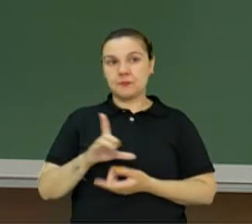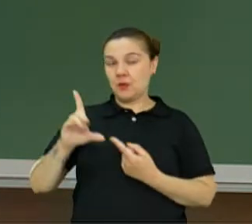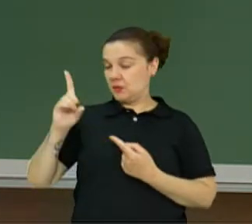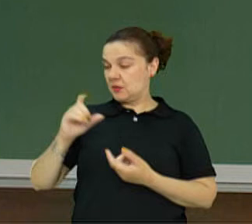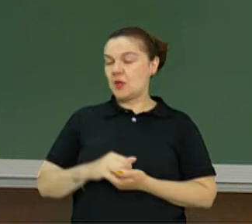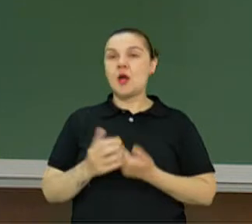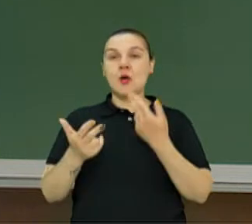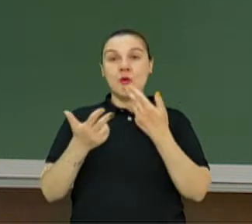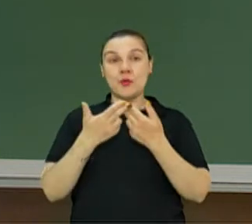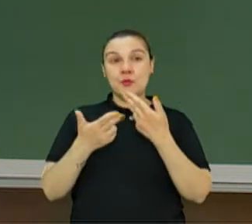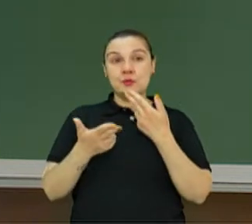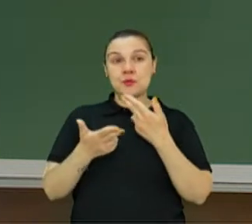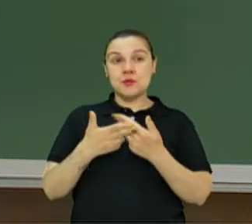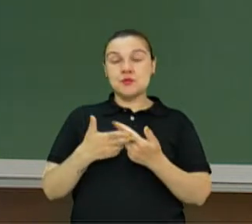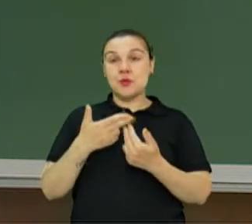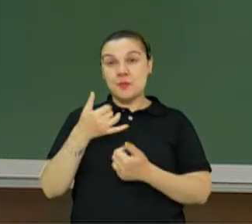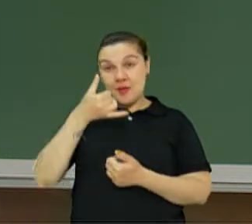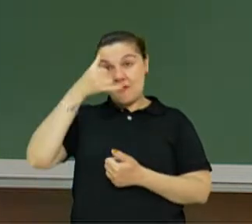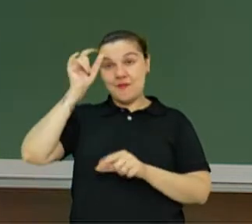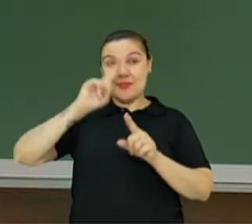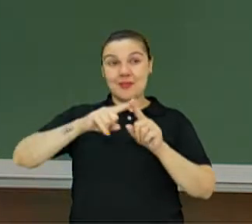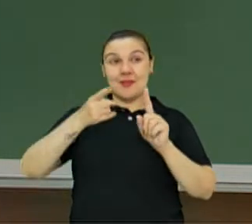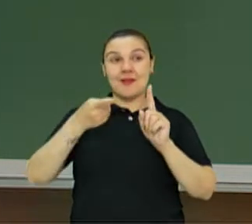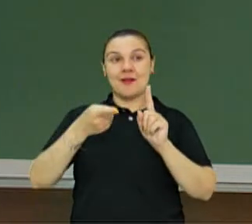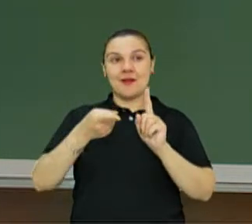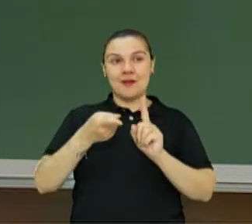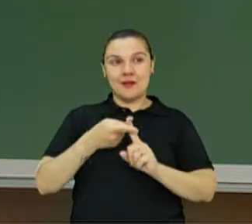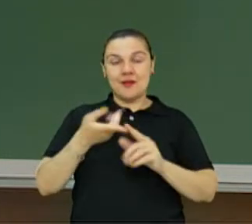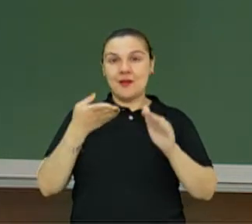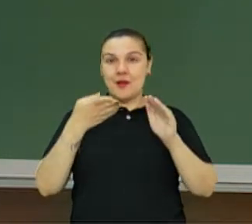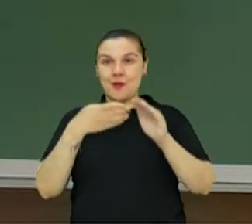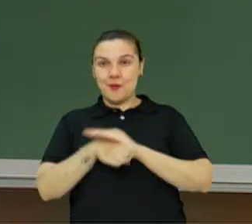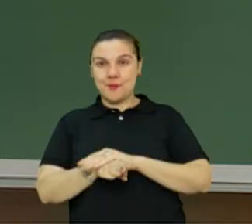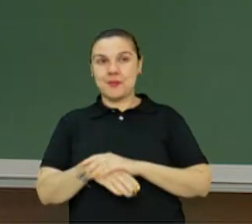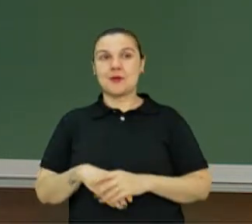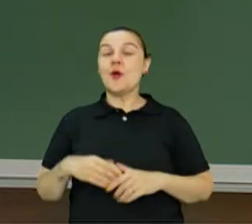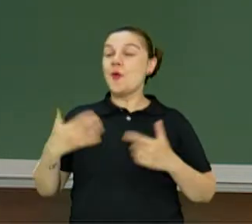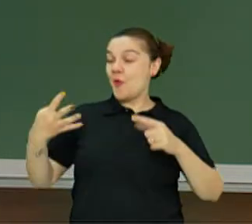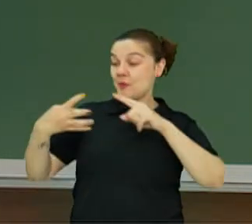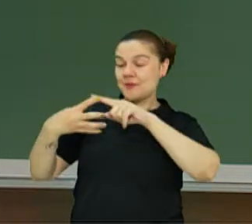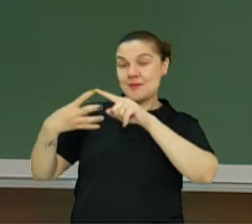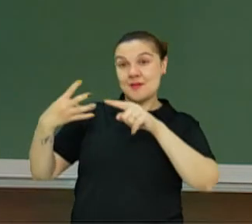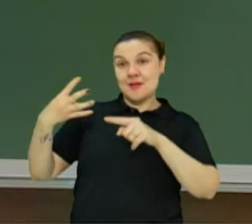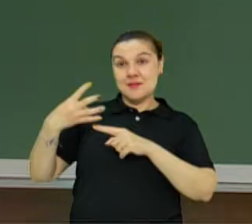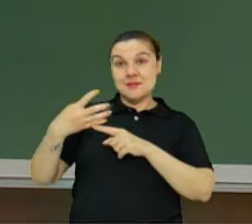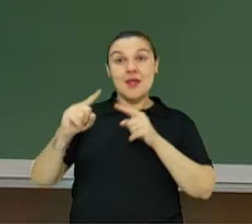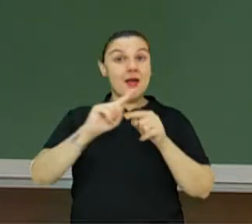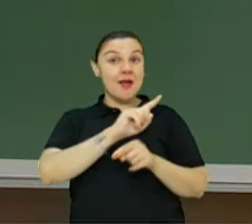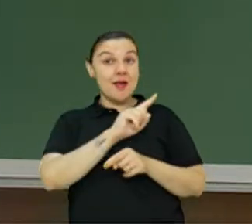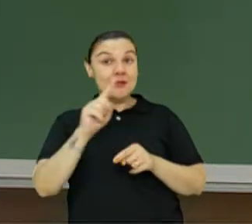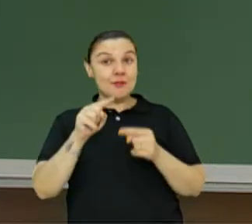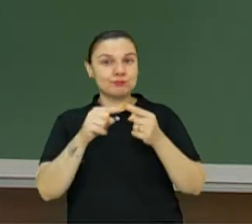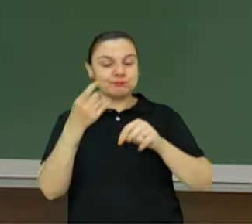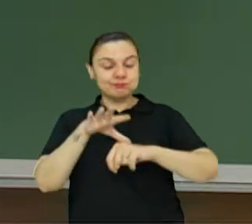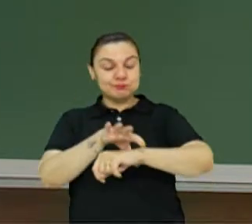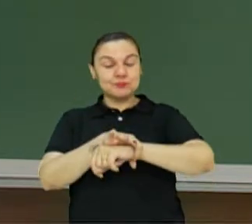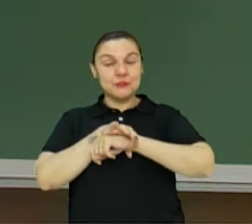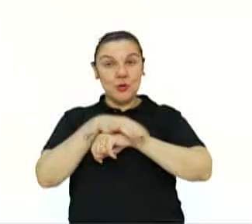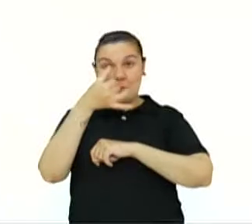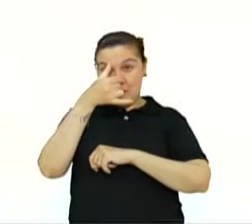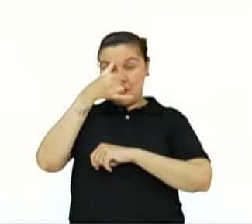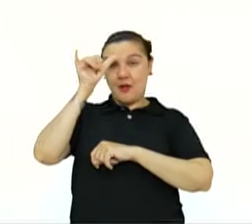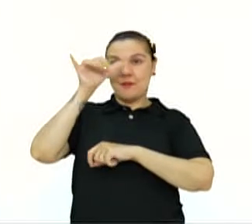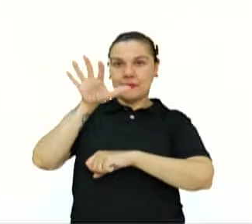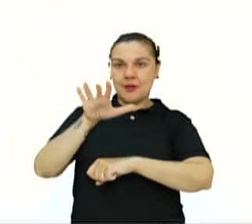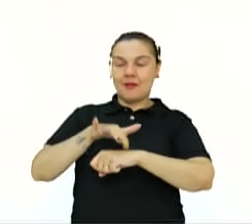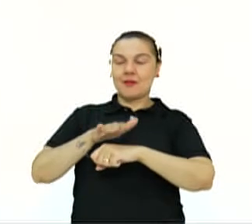D, utilizar métodos anticoncepcionais comportamentais. Qual desses que não garante a